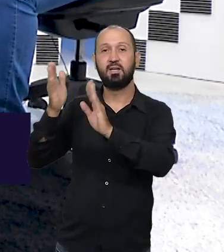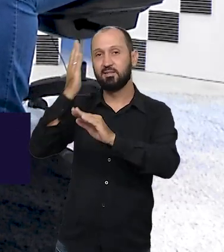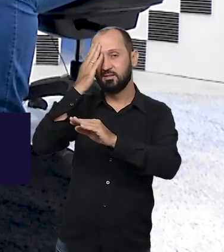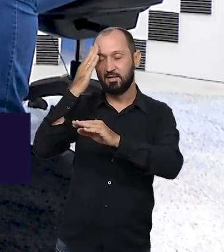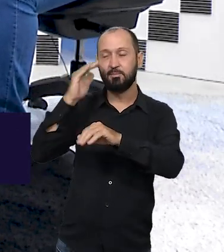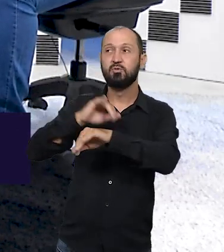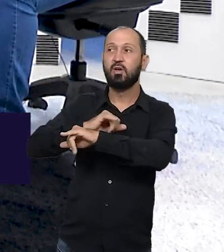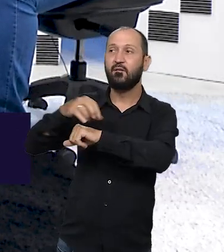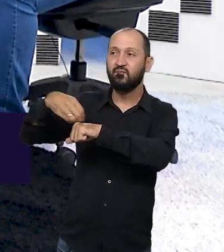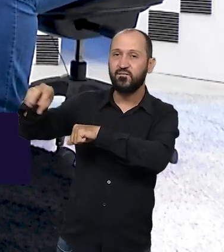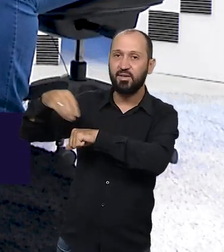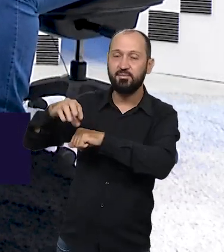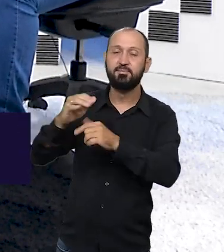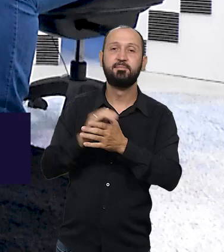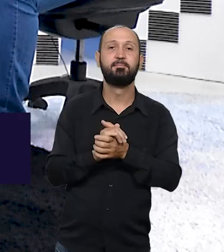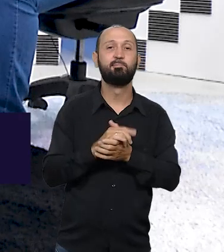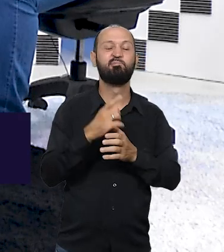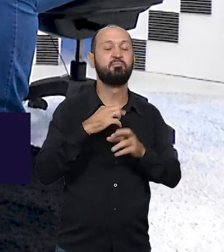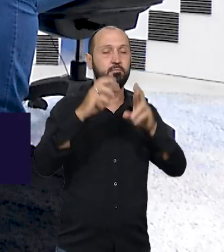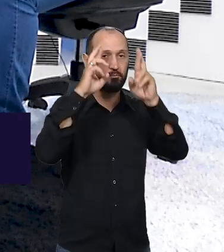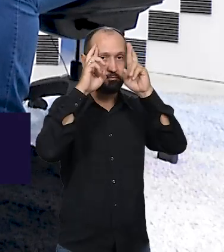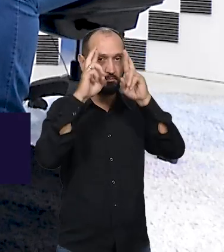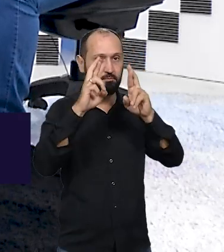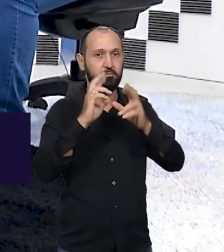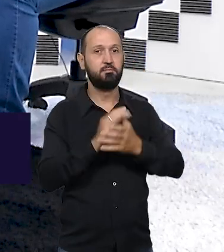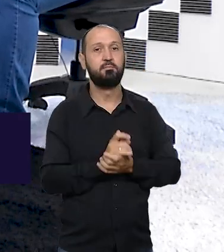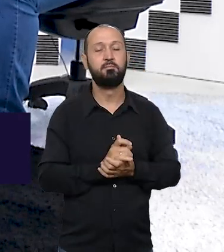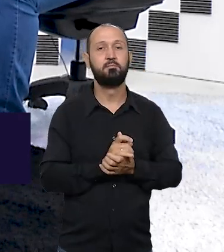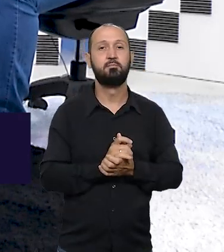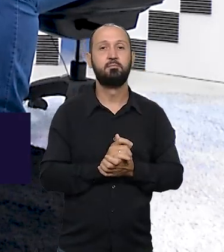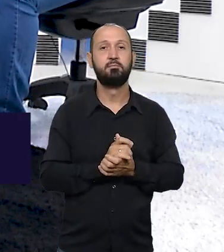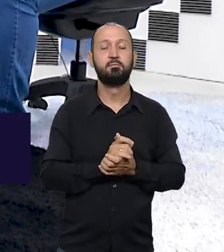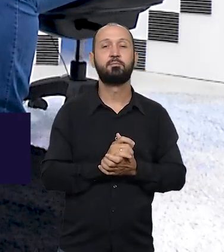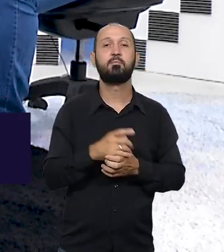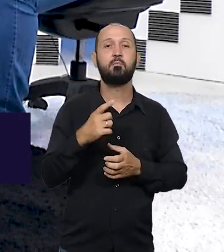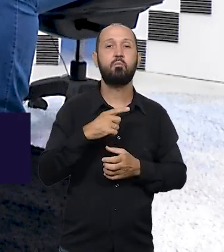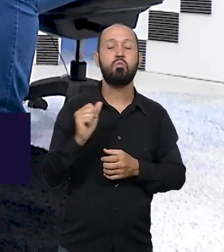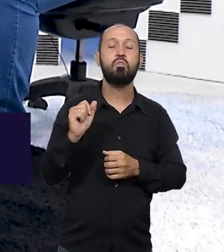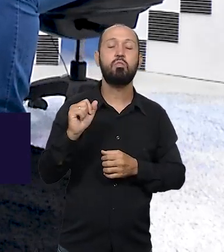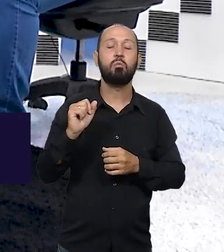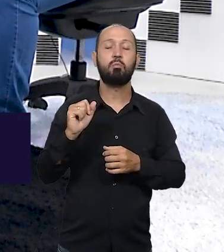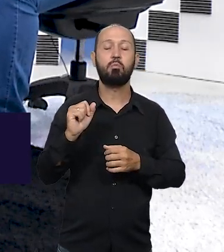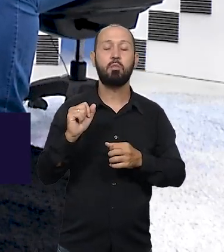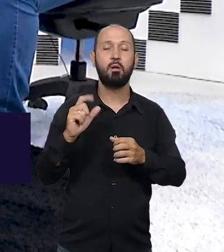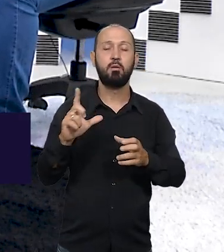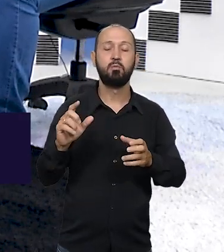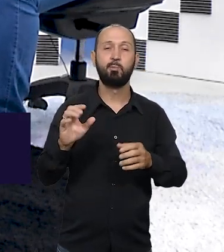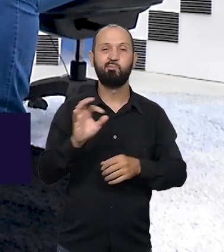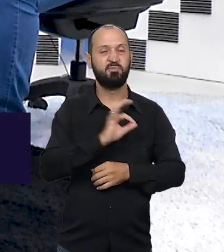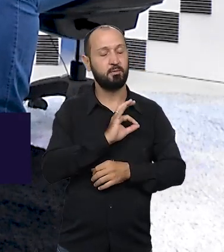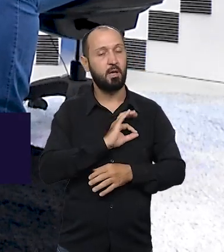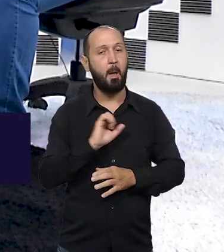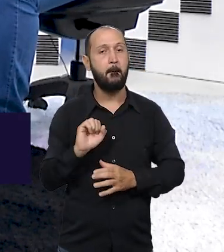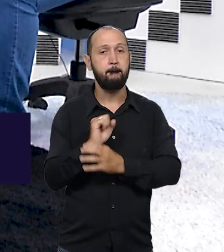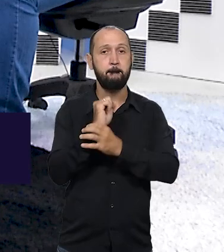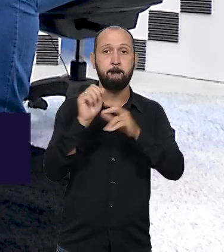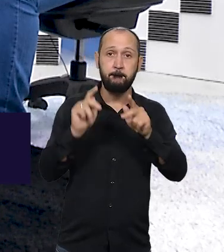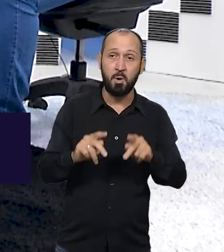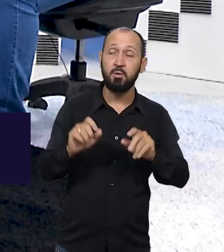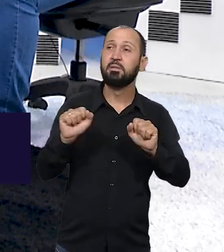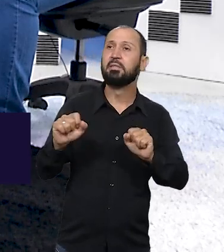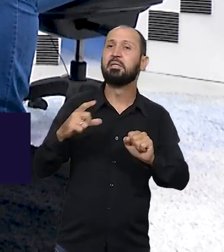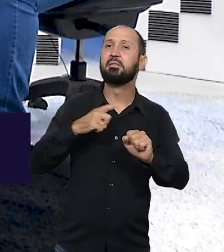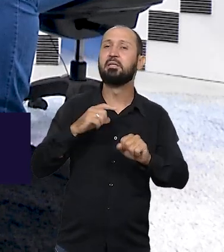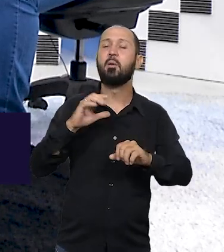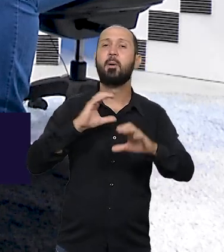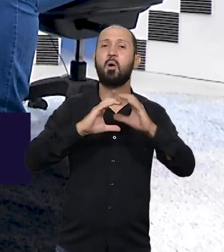respeite, né? Porque quando a força pública for atuar naquele cenário, ela também já tem uma comunicação antecipada e